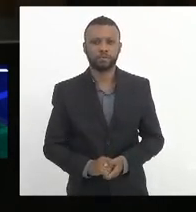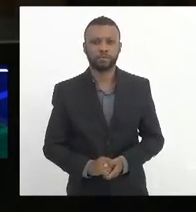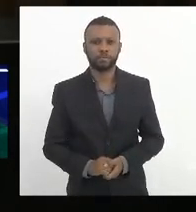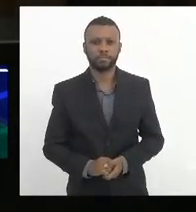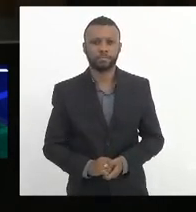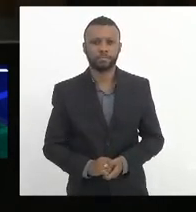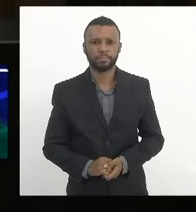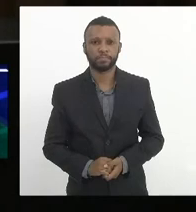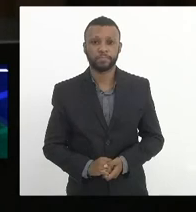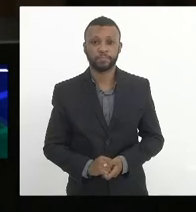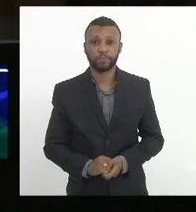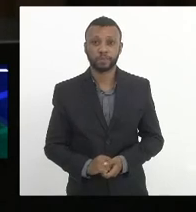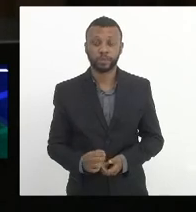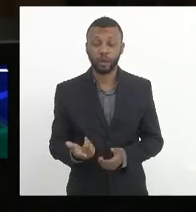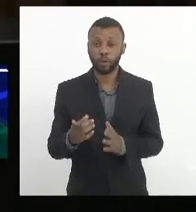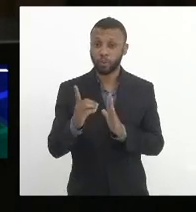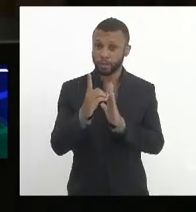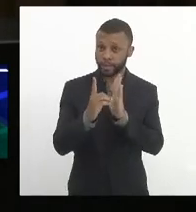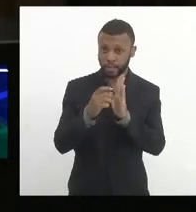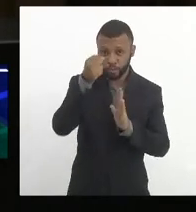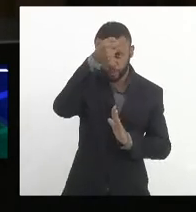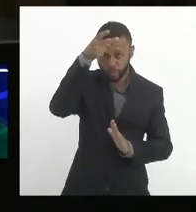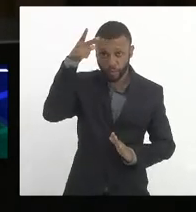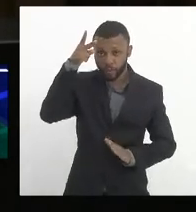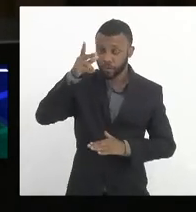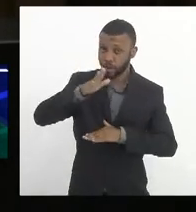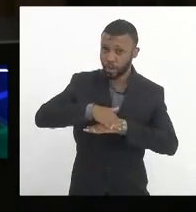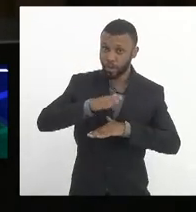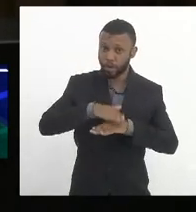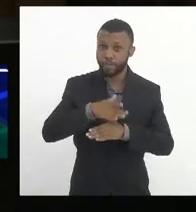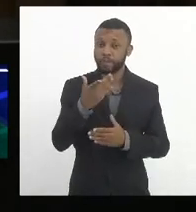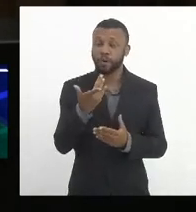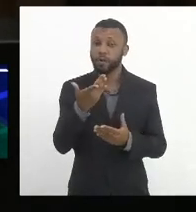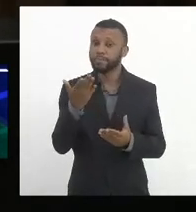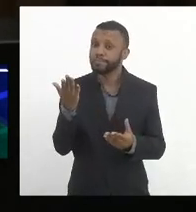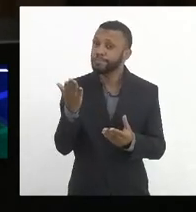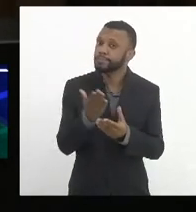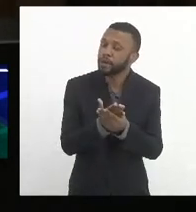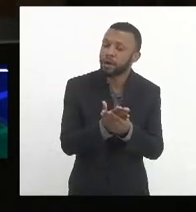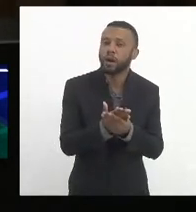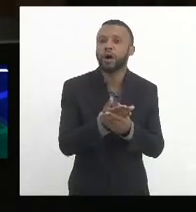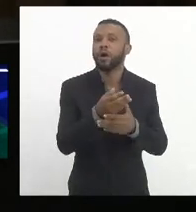e quanto ao decreto do prefeito eu vou acionar o judiciário